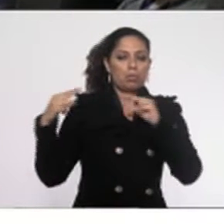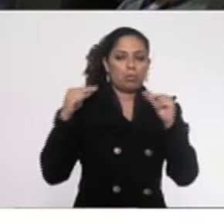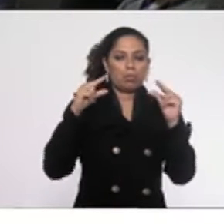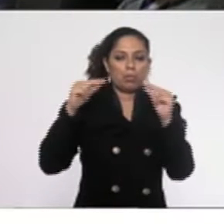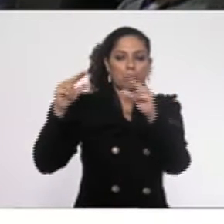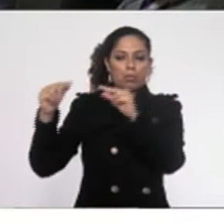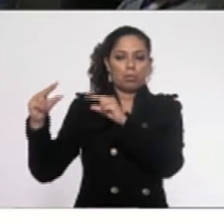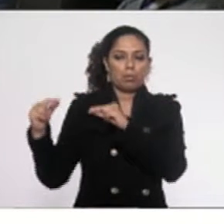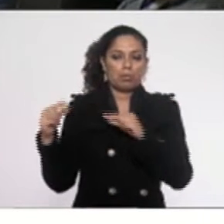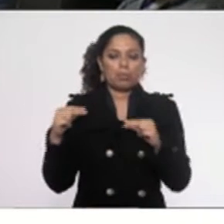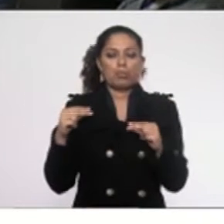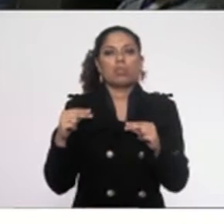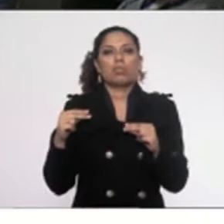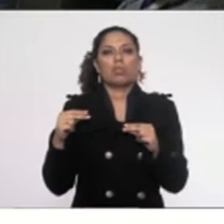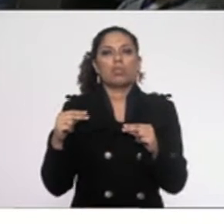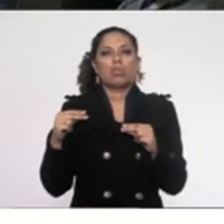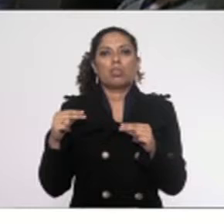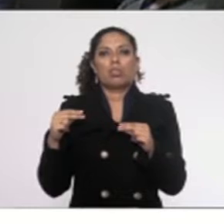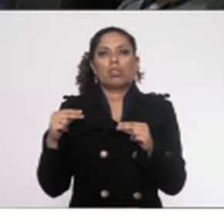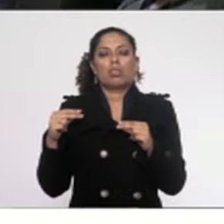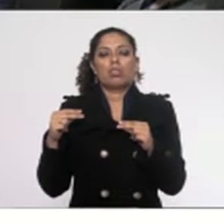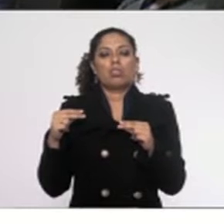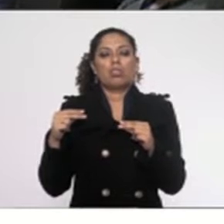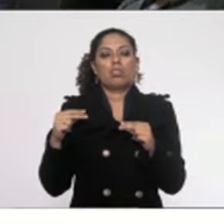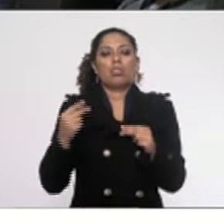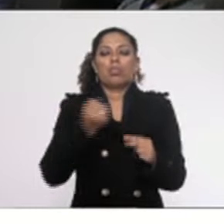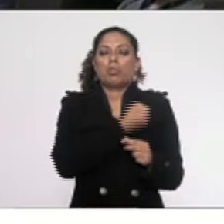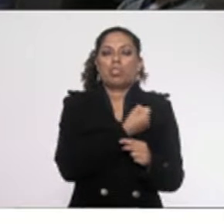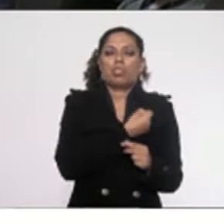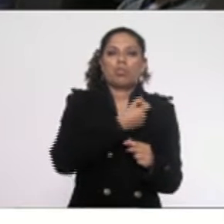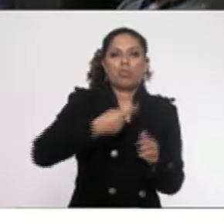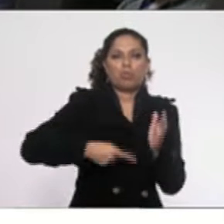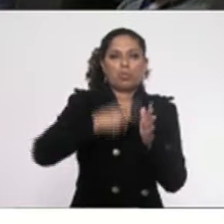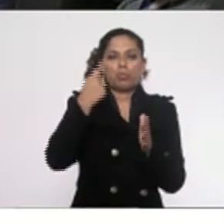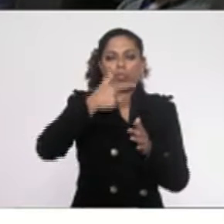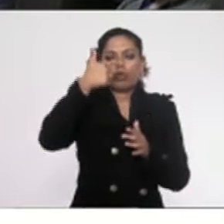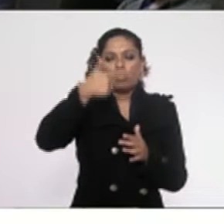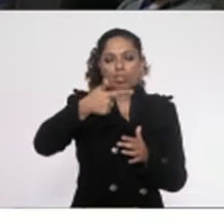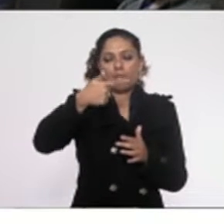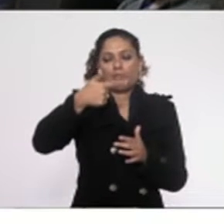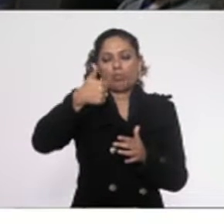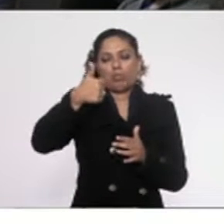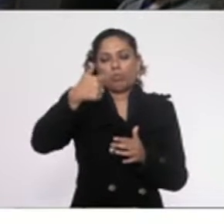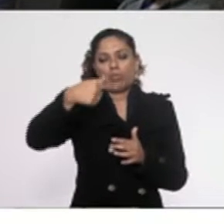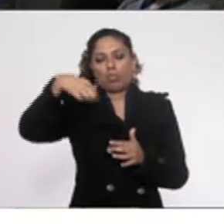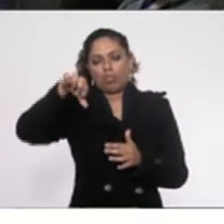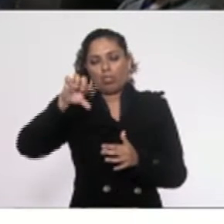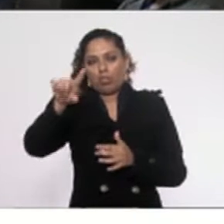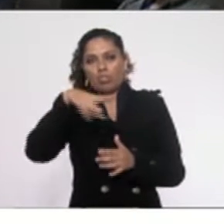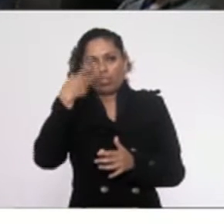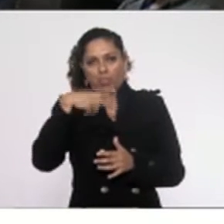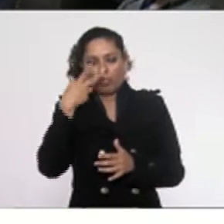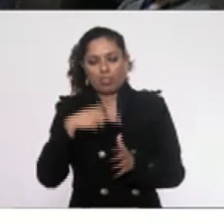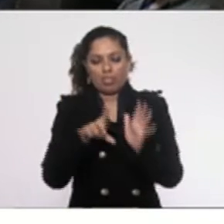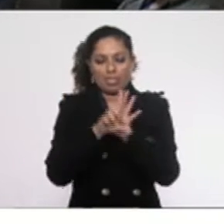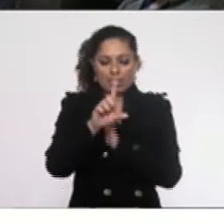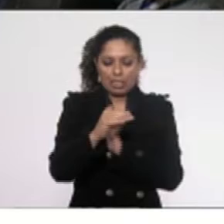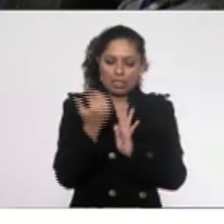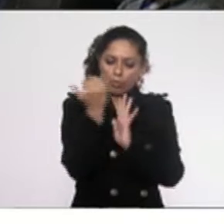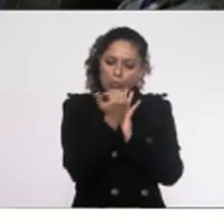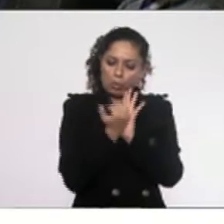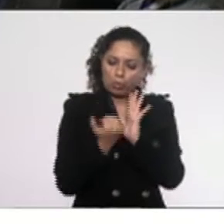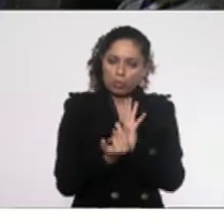No 179, no parágrafo 1º, o senhor diz assim: nessa lei,